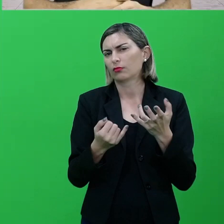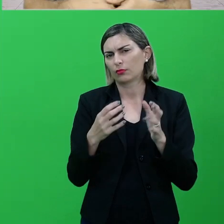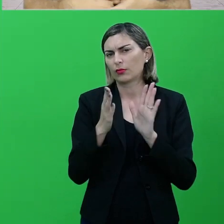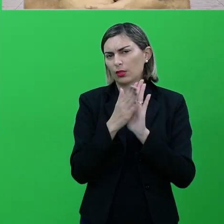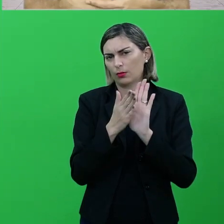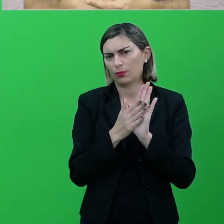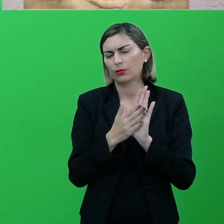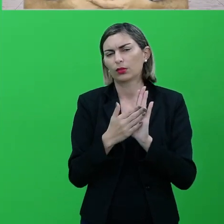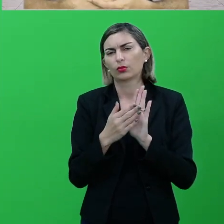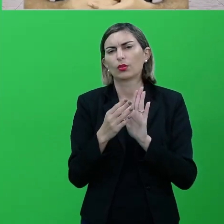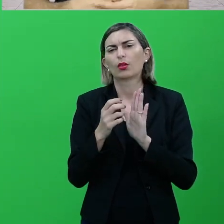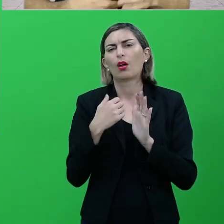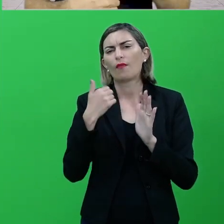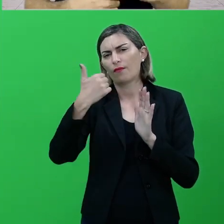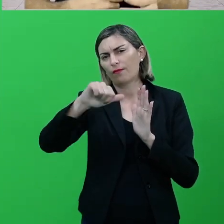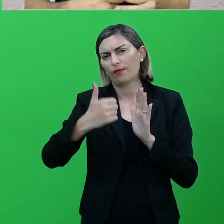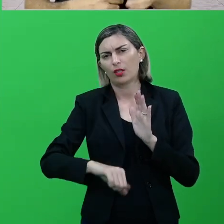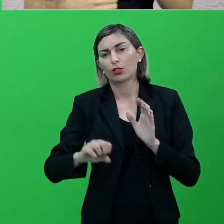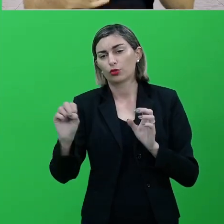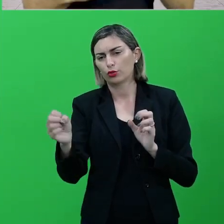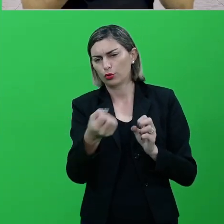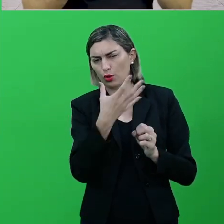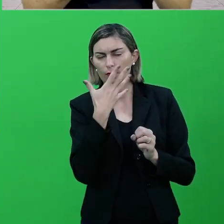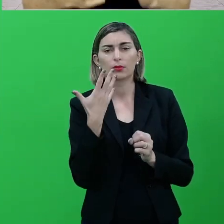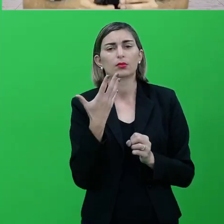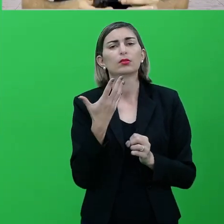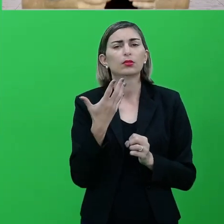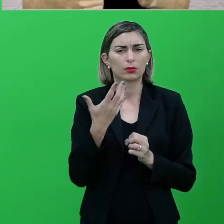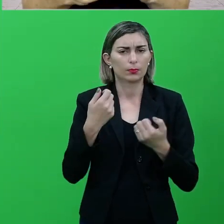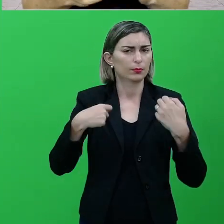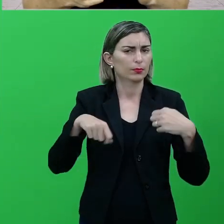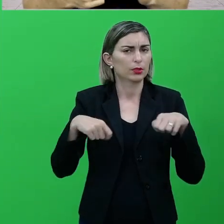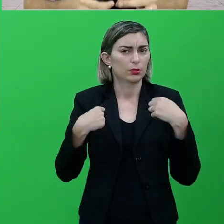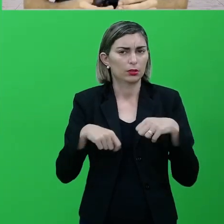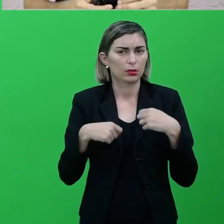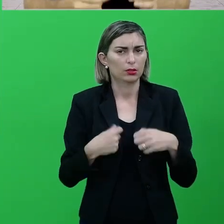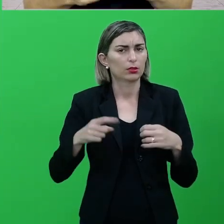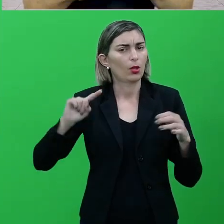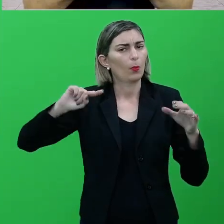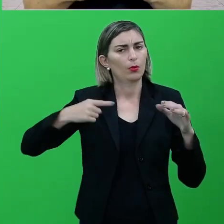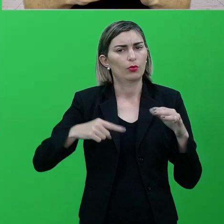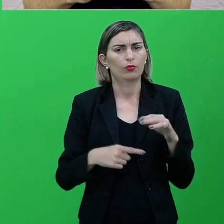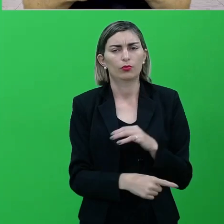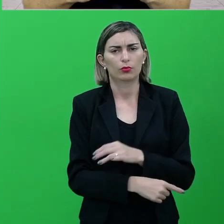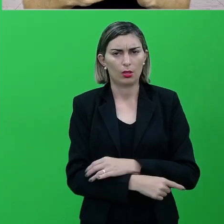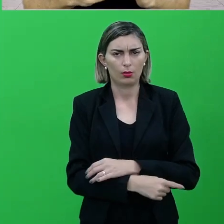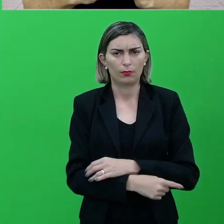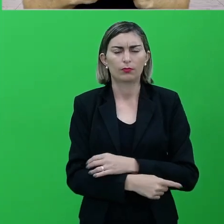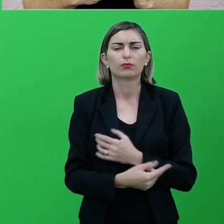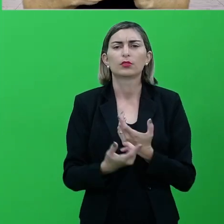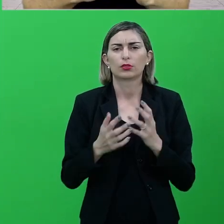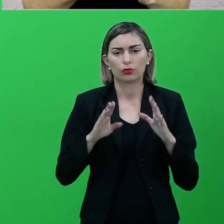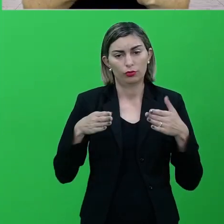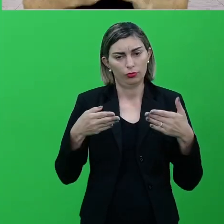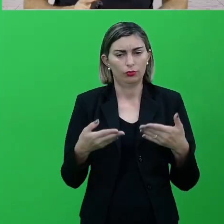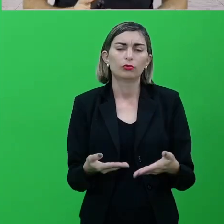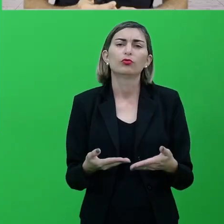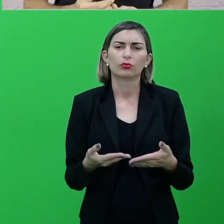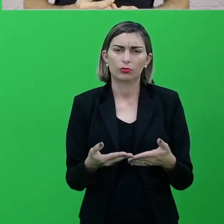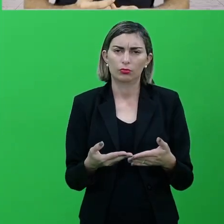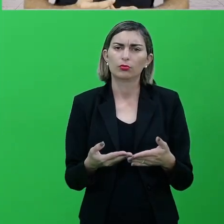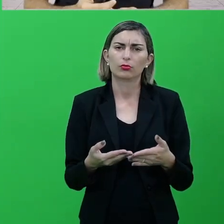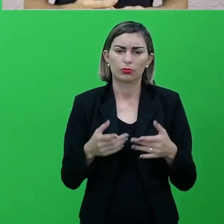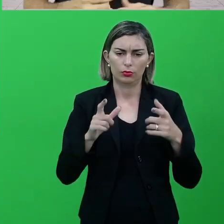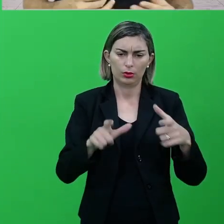de Oslo, né, a avaliação da inovação no setor público precisa de um aprofundamento em especificidades do